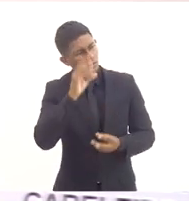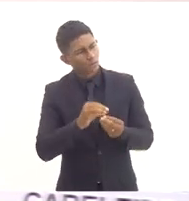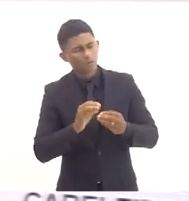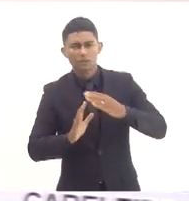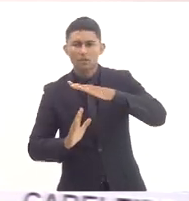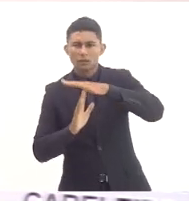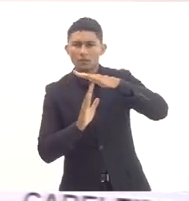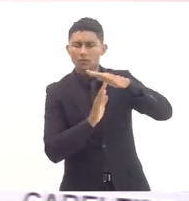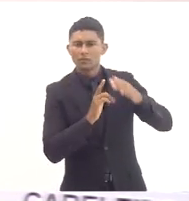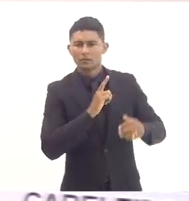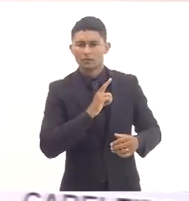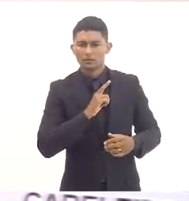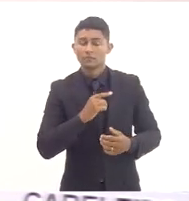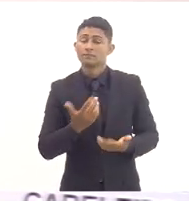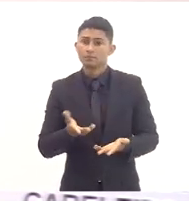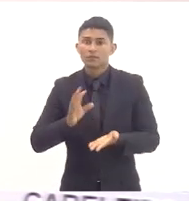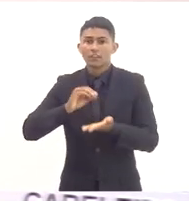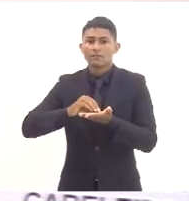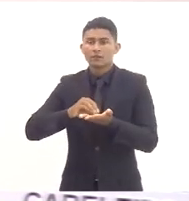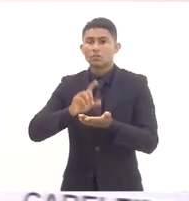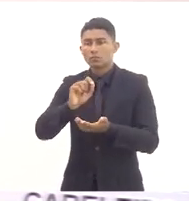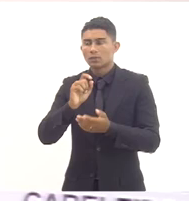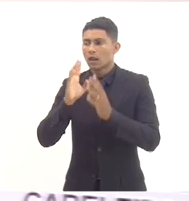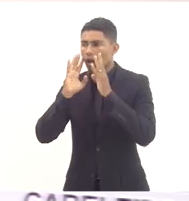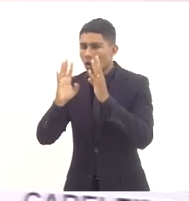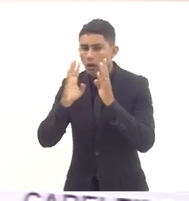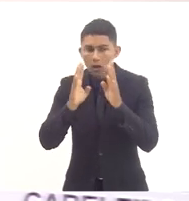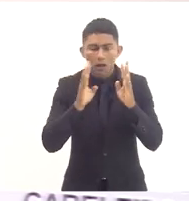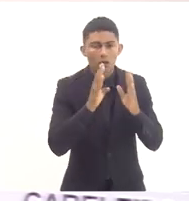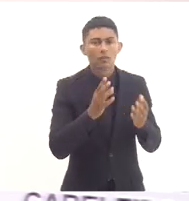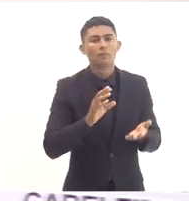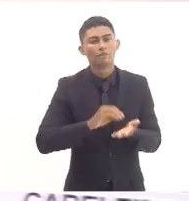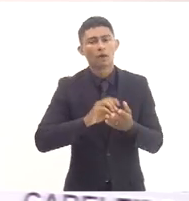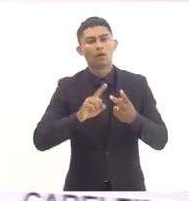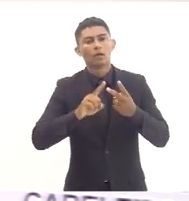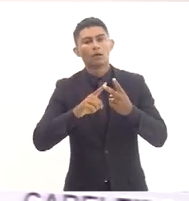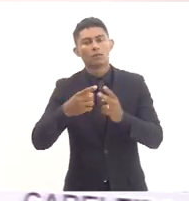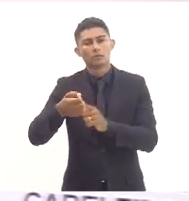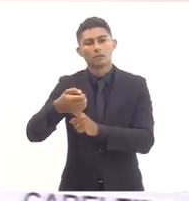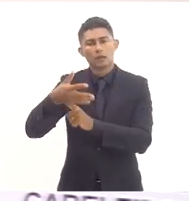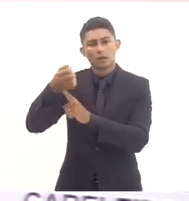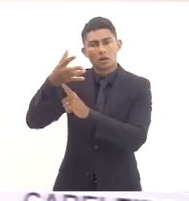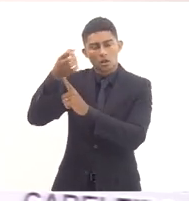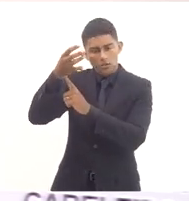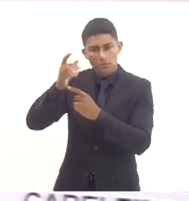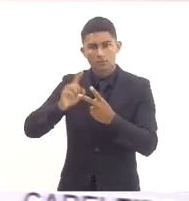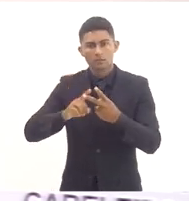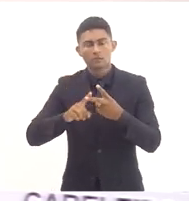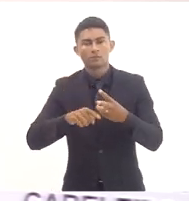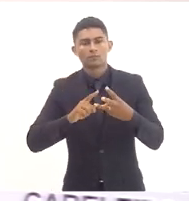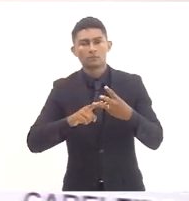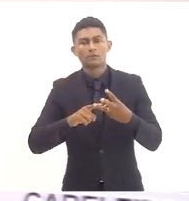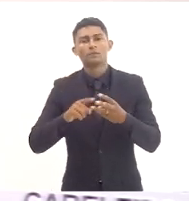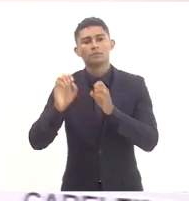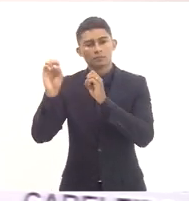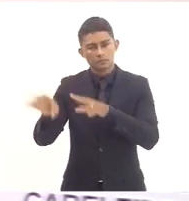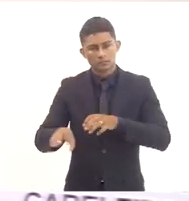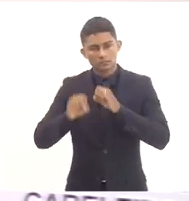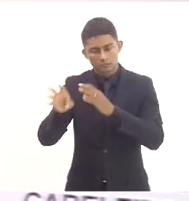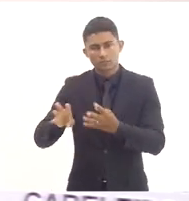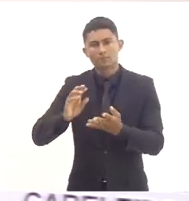só falta a triagem falta a tecnologia assistida assistiva falta a educação